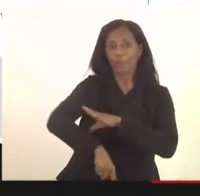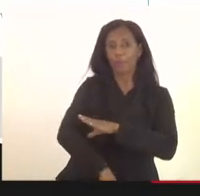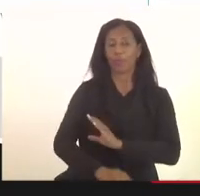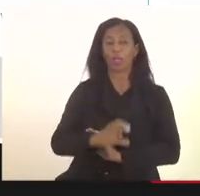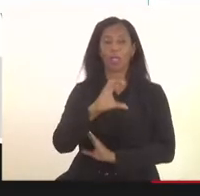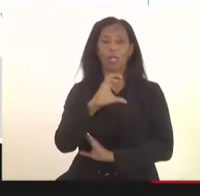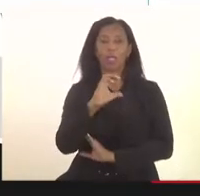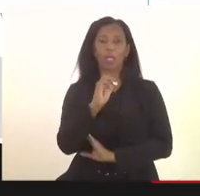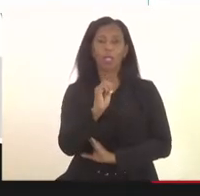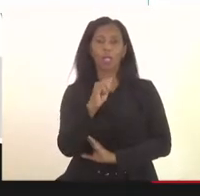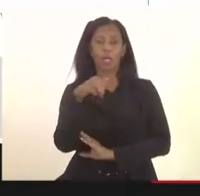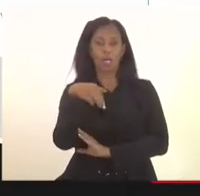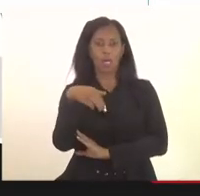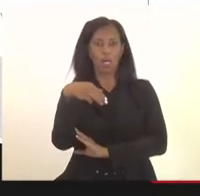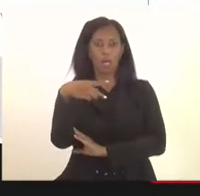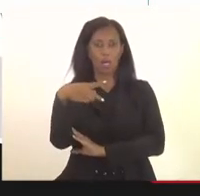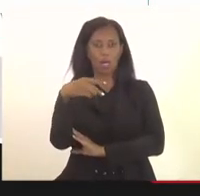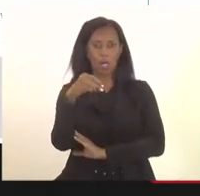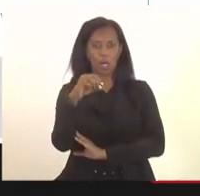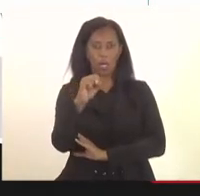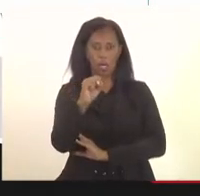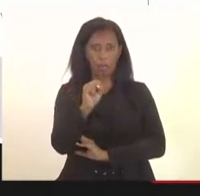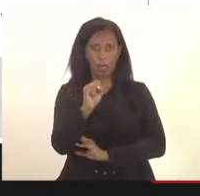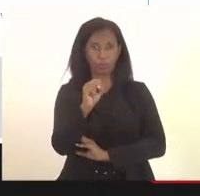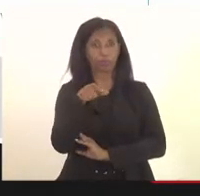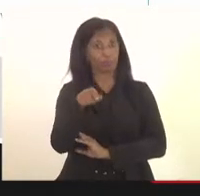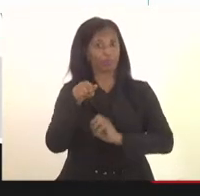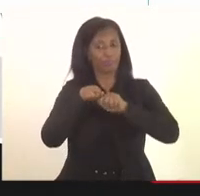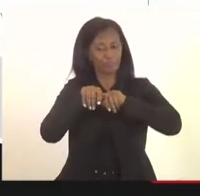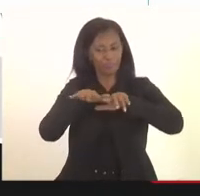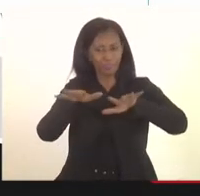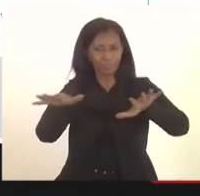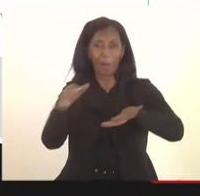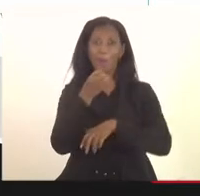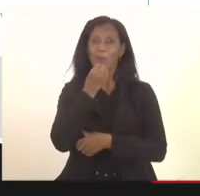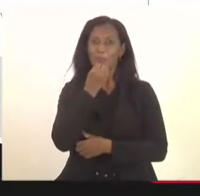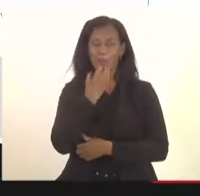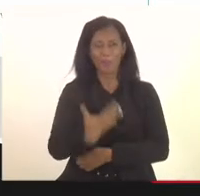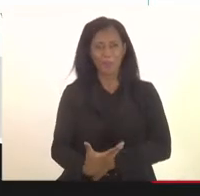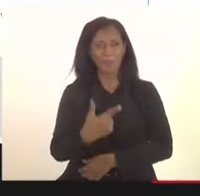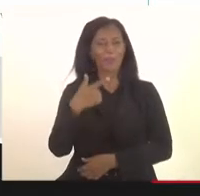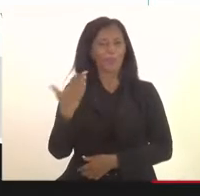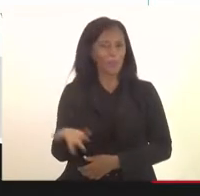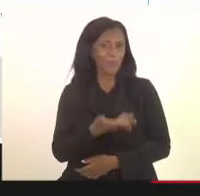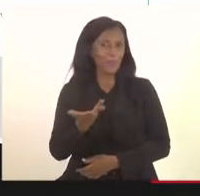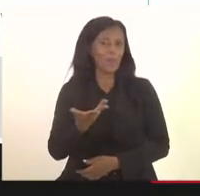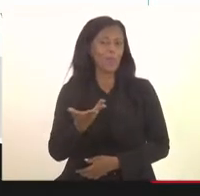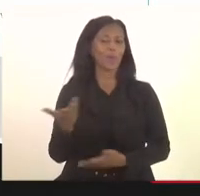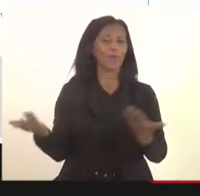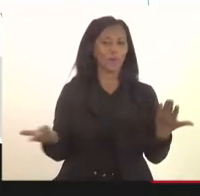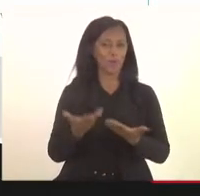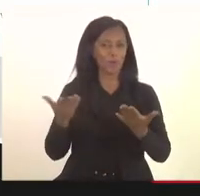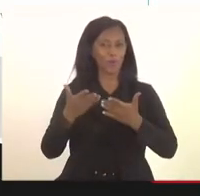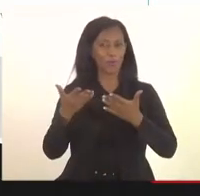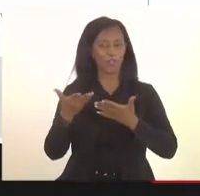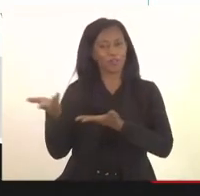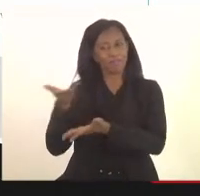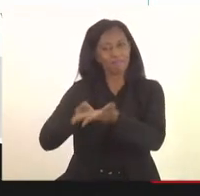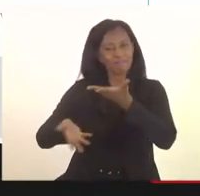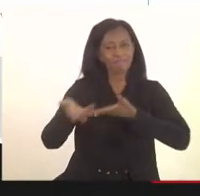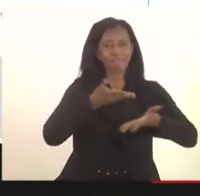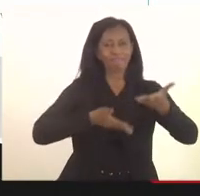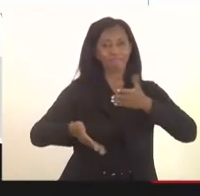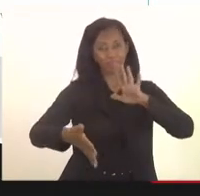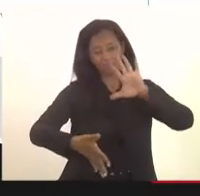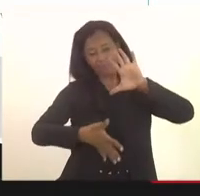gente está presente com uma distribuição muito boa, eu diria assim, dentro do nosso projeto de expansão e participação nas Américas, são